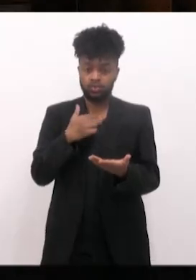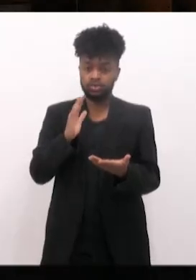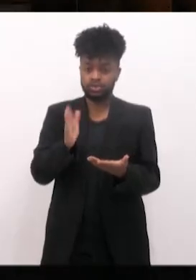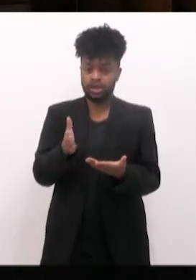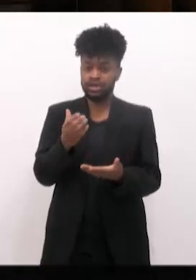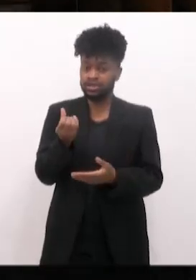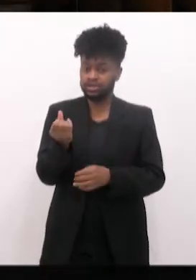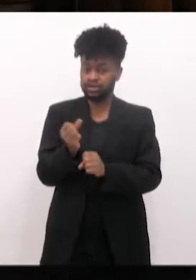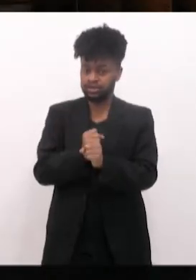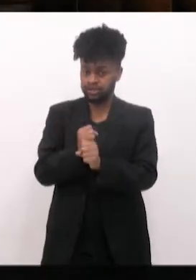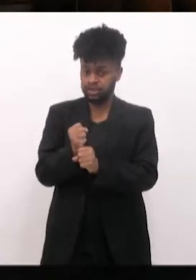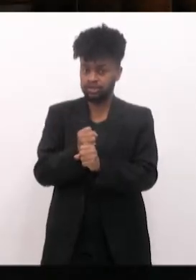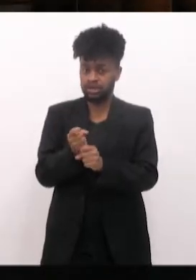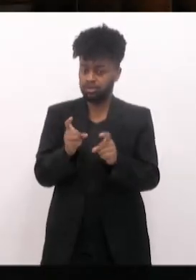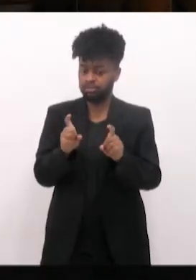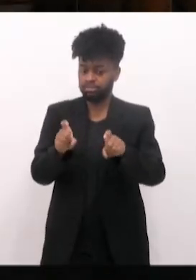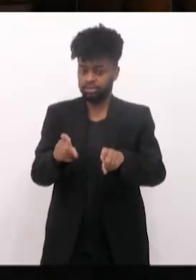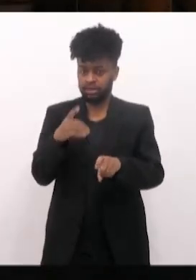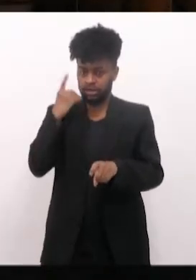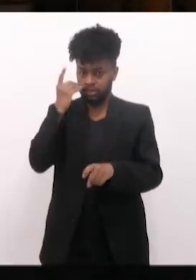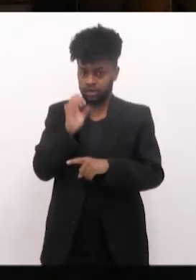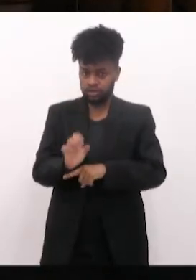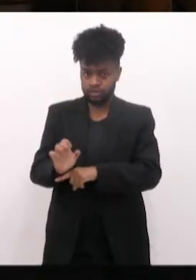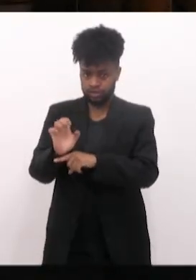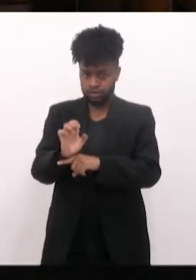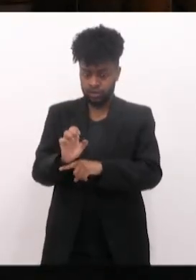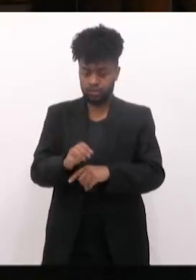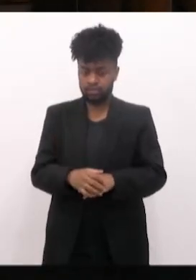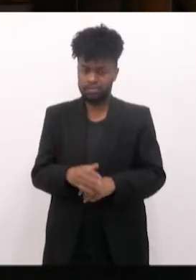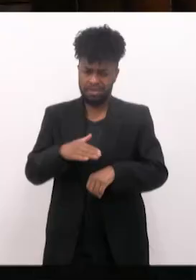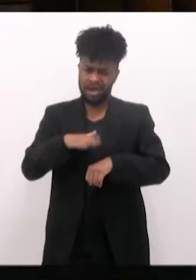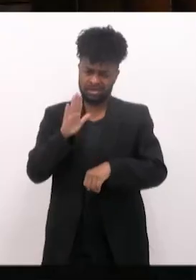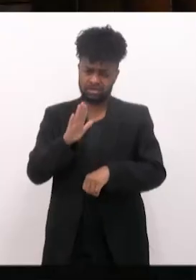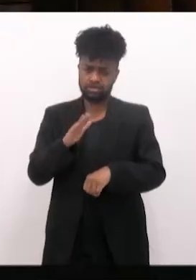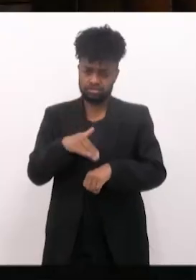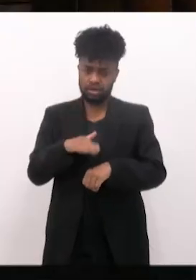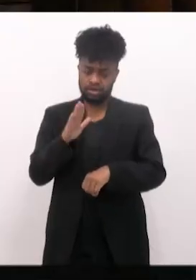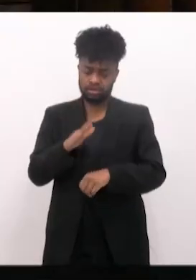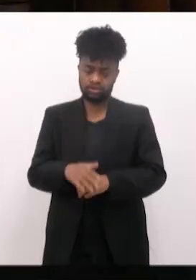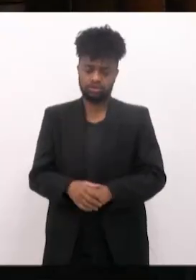de mandato como deputado estadual, mais 6 anos,